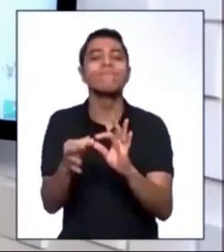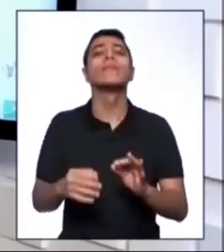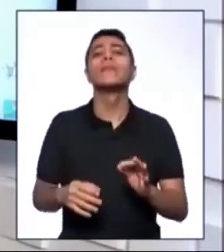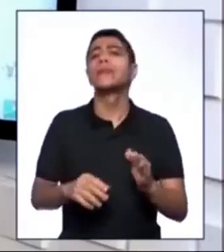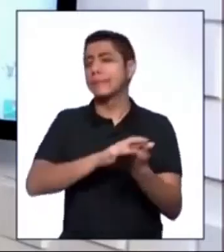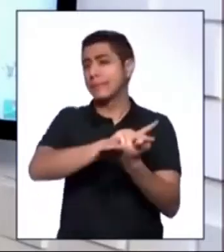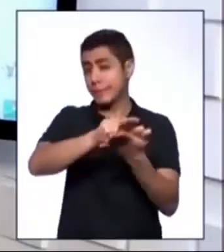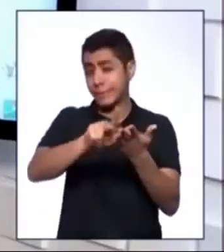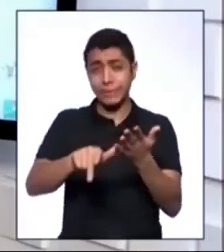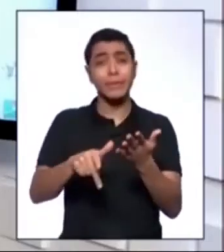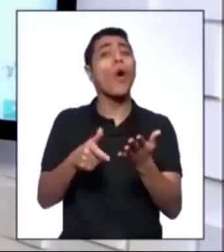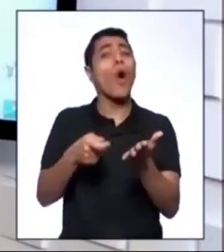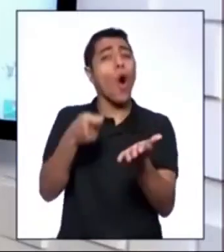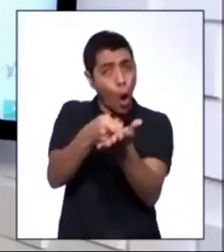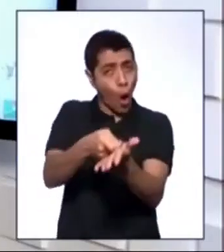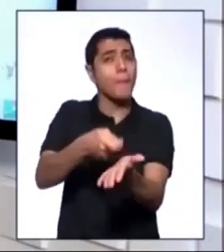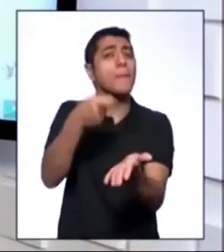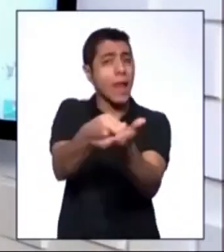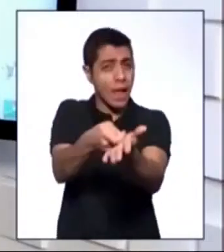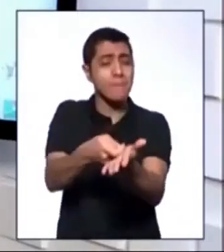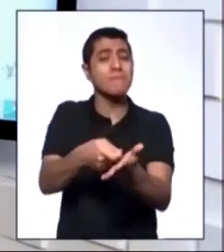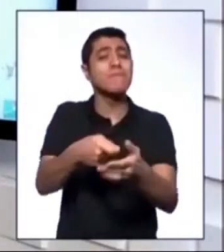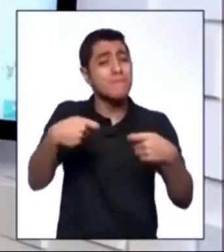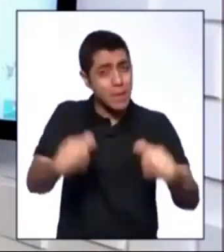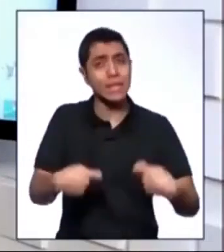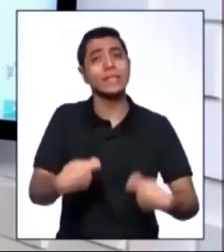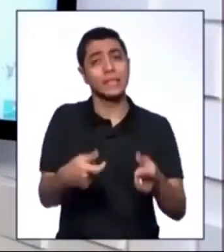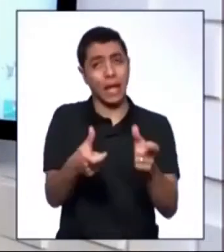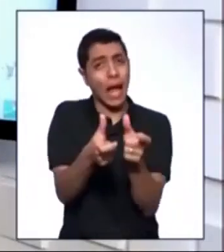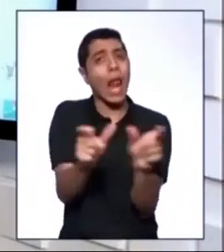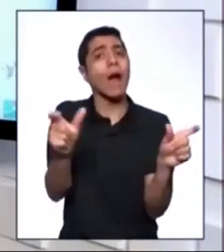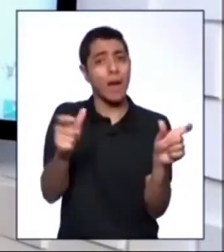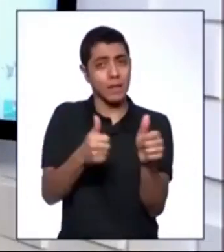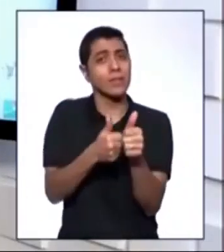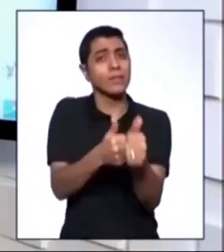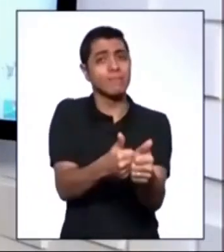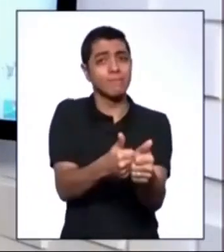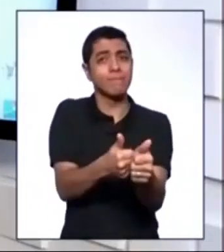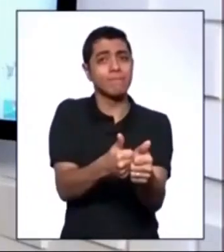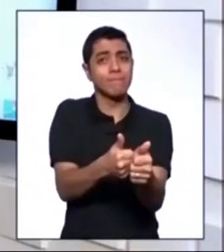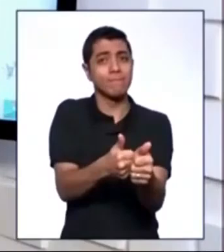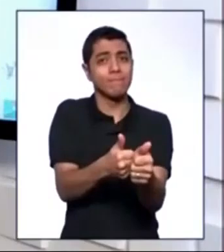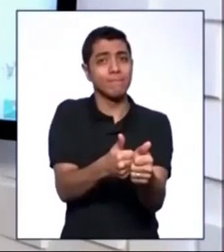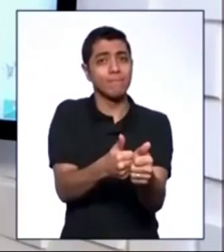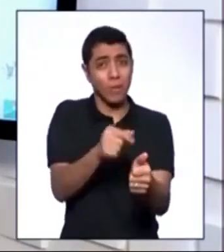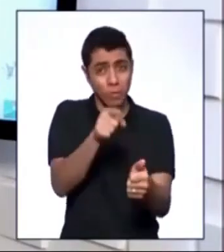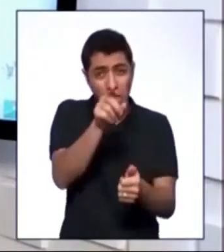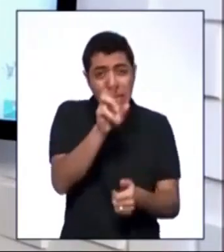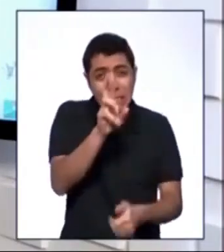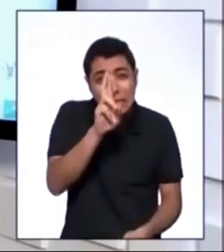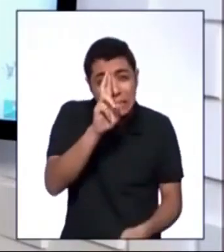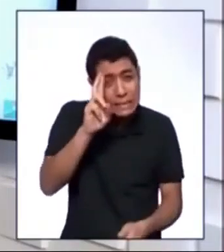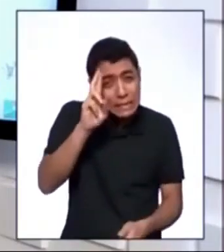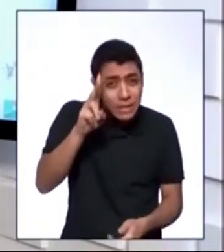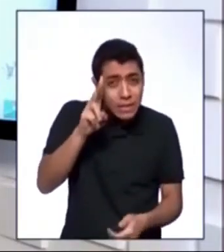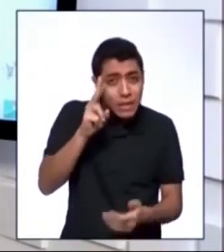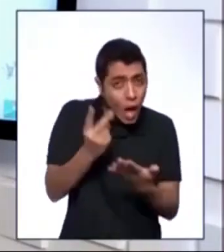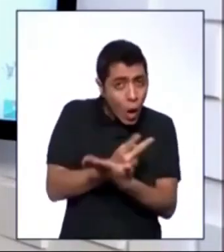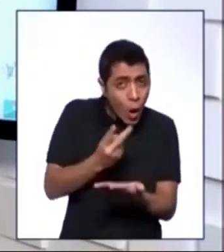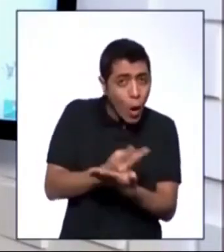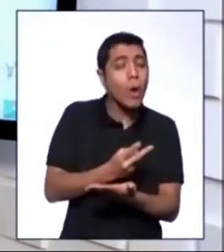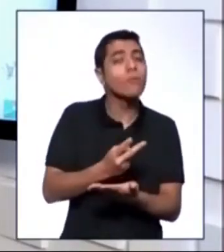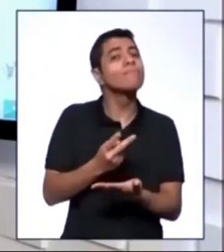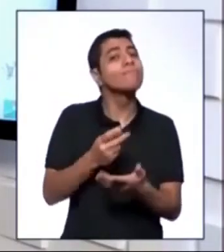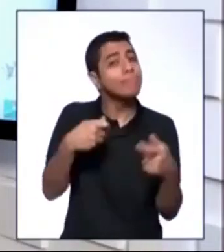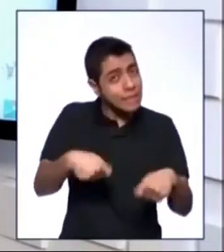gramática inteirinha, tá? Então, para cada desvio, aí você vai ter que conversar com o professor de redação, vai